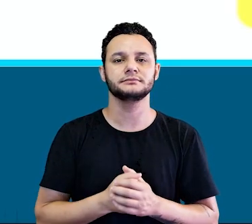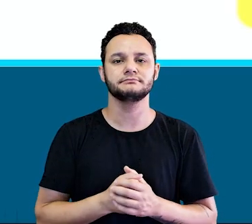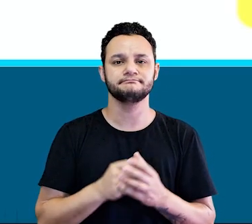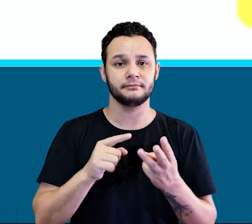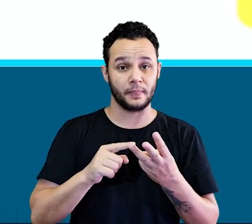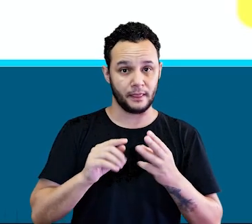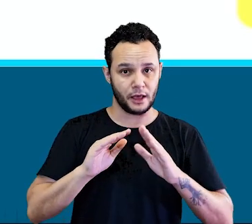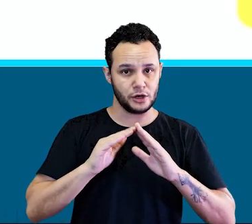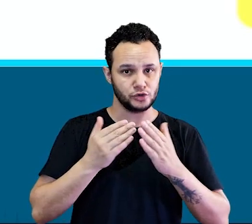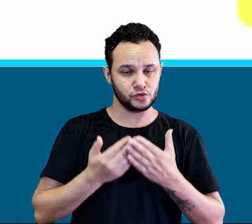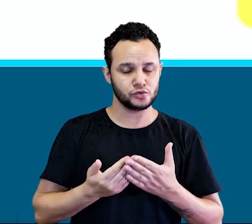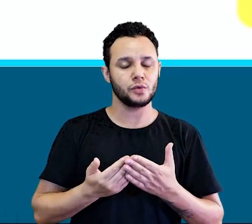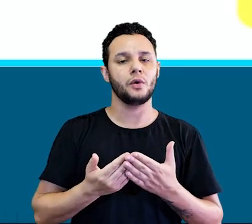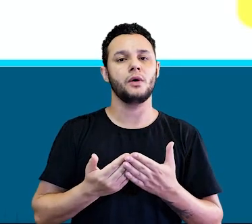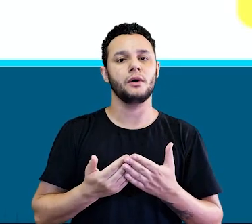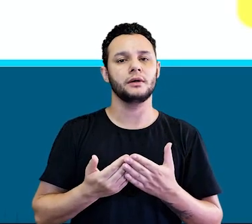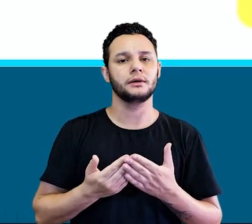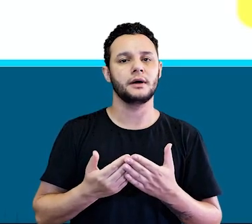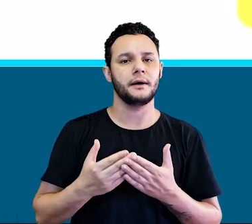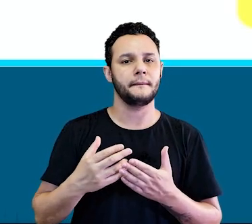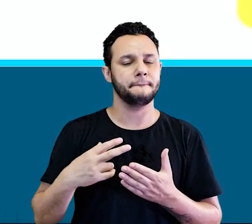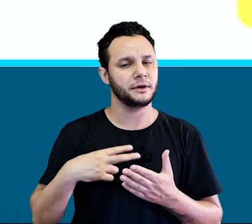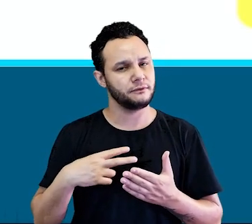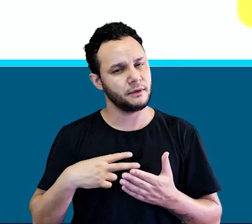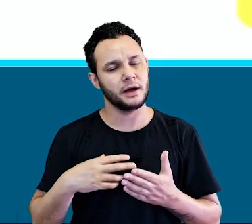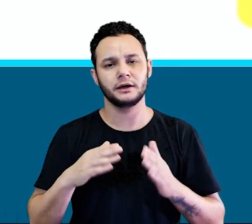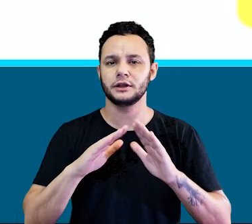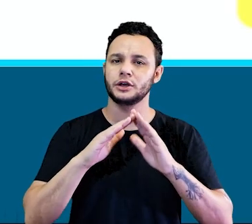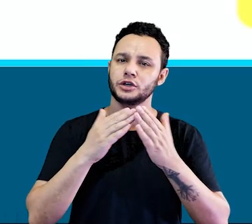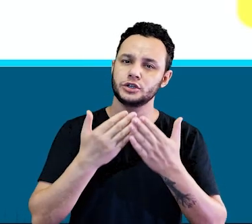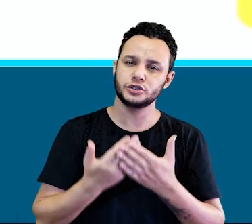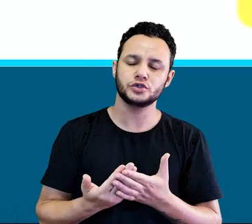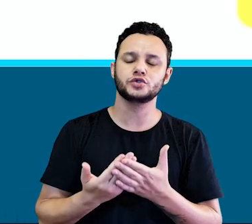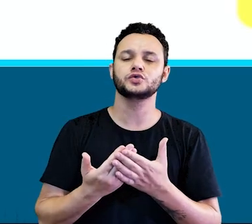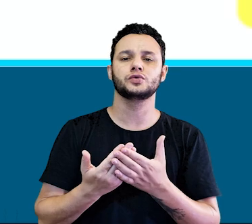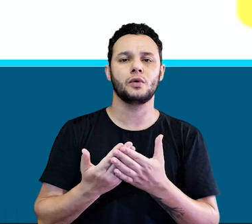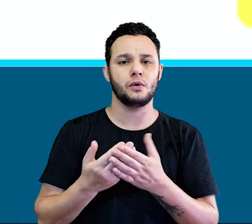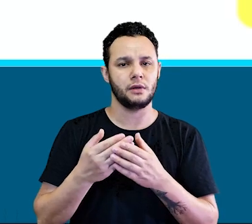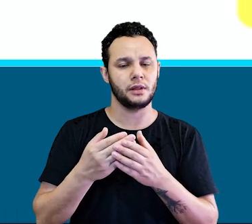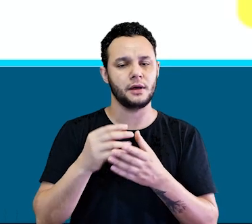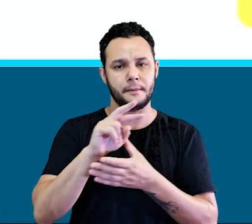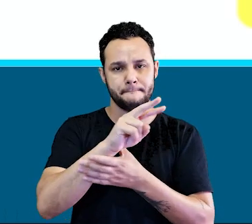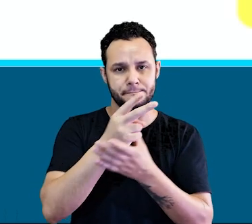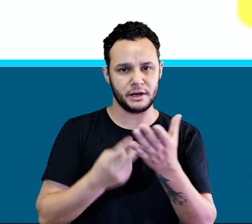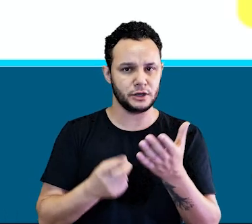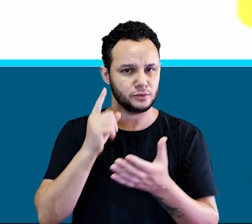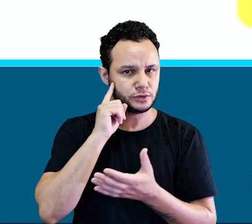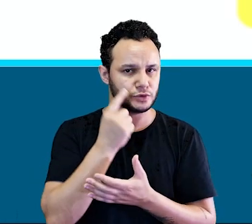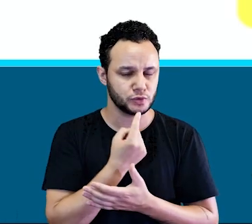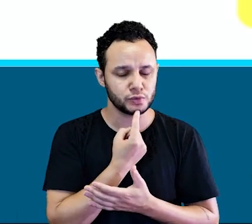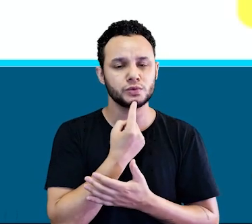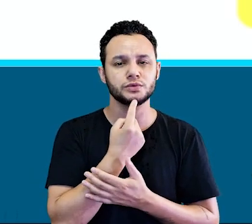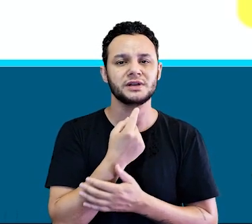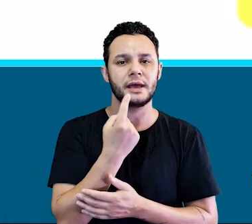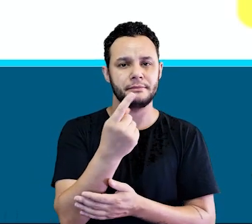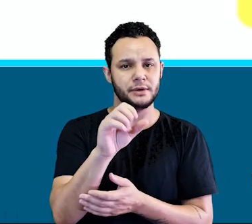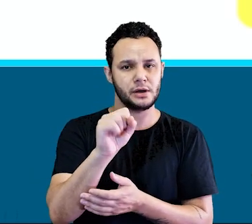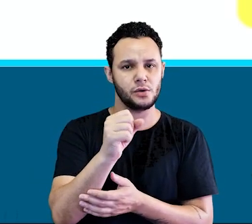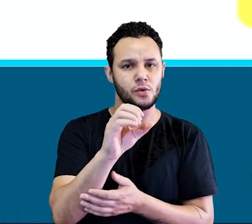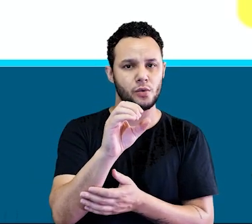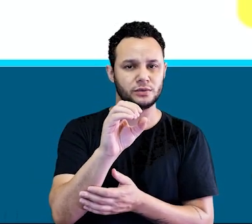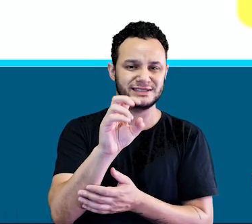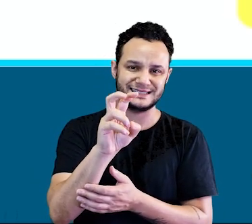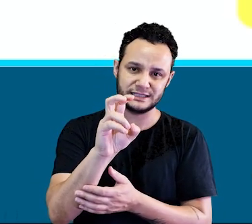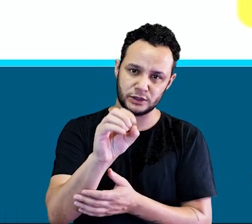3.700. As escolas privadas da educação especial bilíngues de surdos também recebem